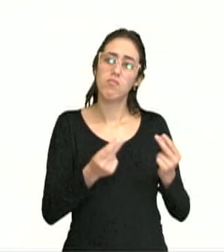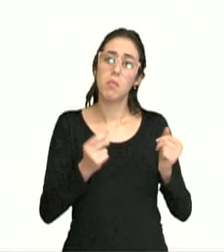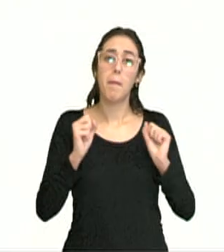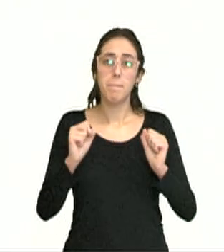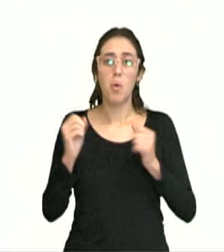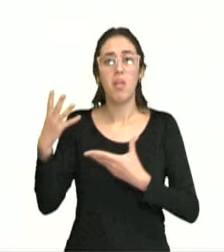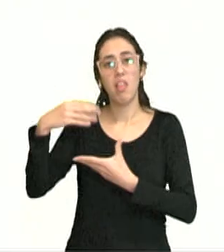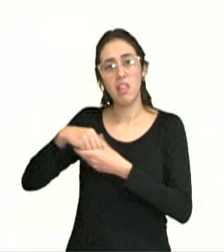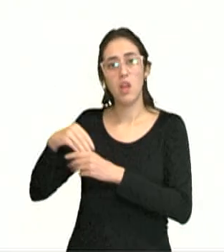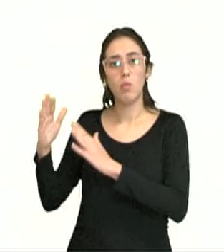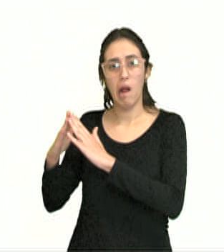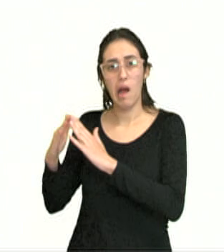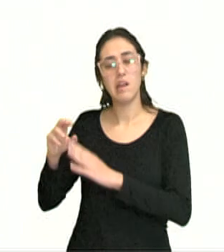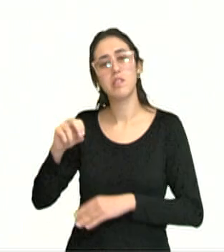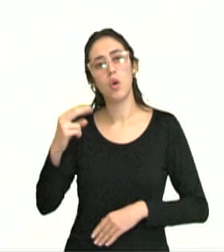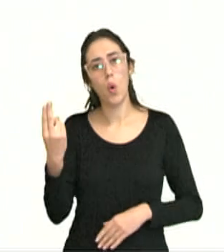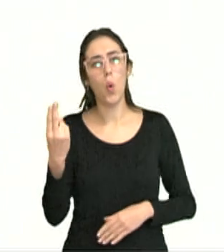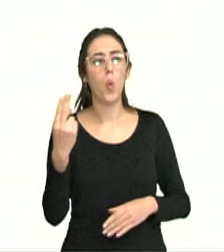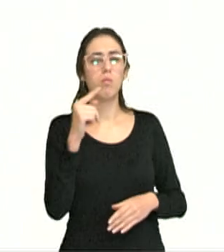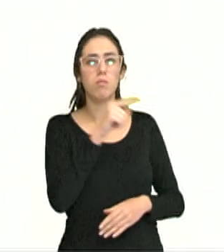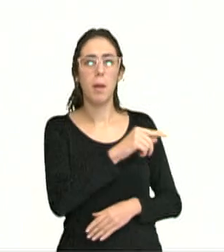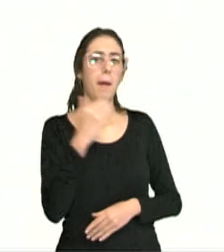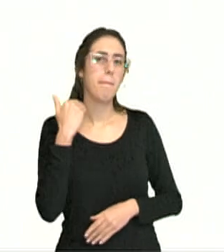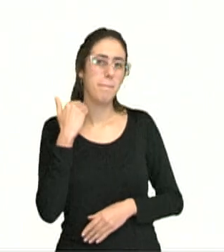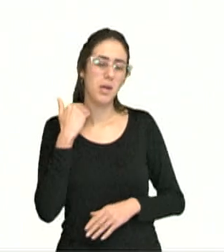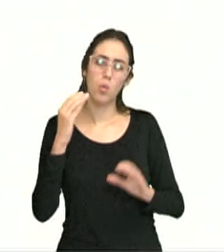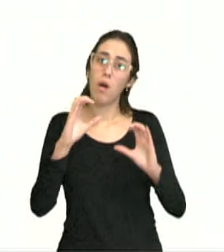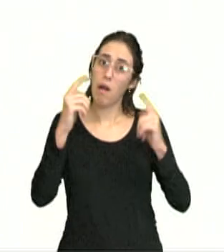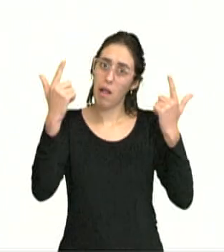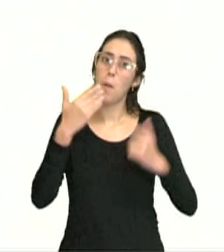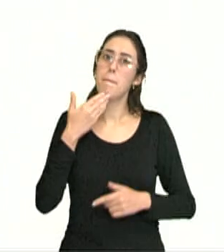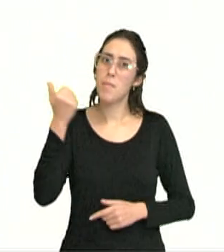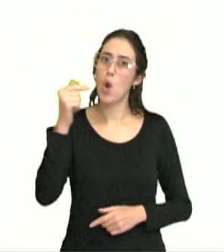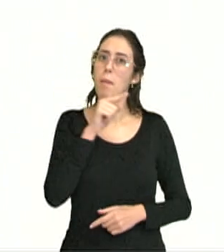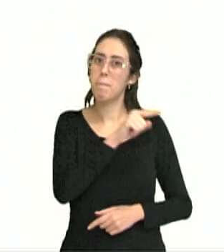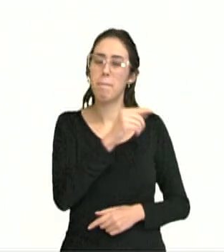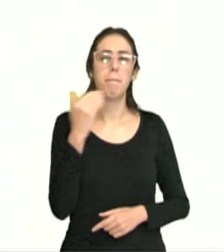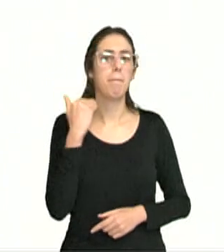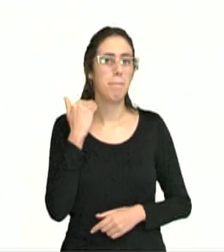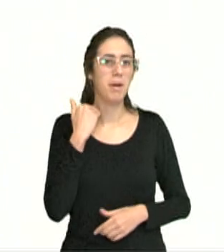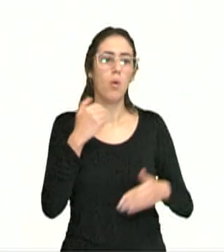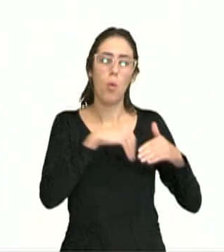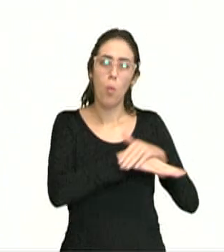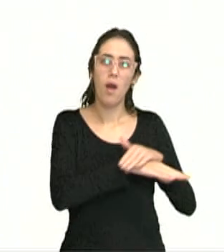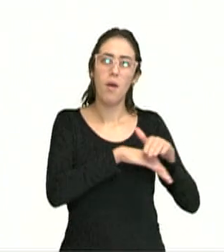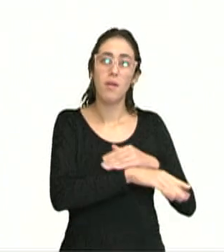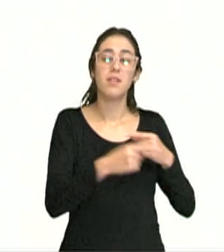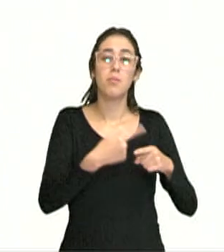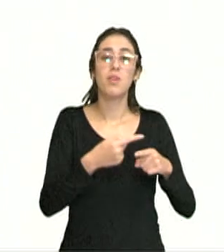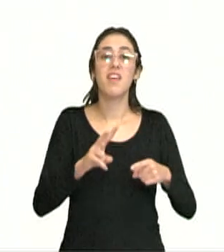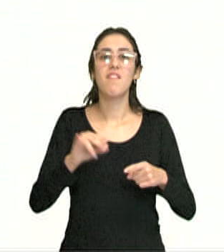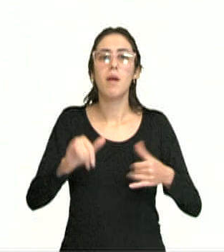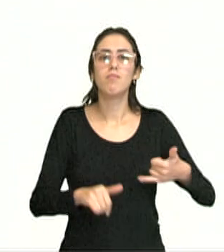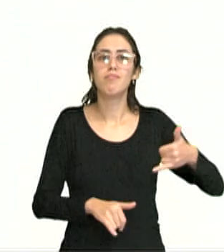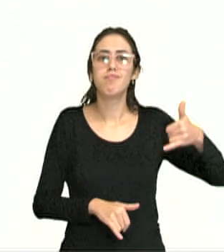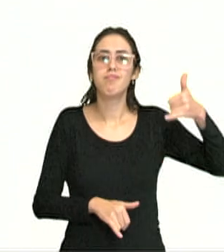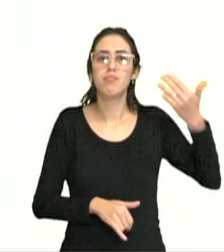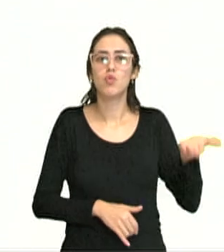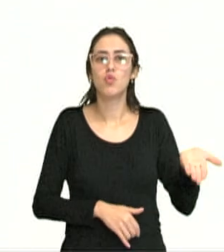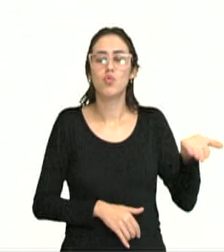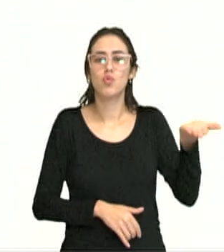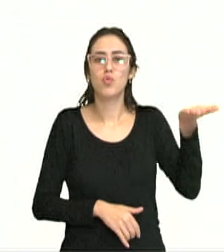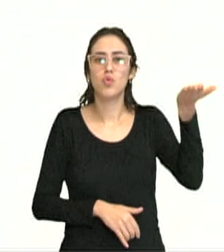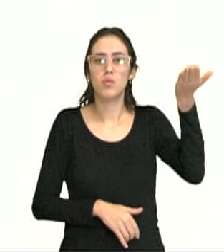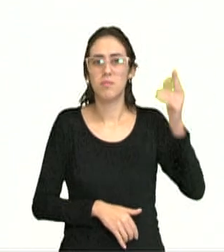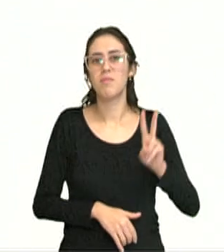casa ou dentro do investimento. Obviamente é melhor que você faça o investimento com a poupança, porque você vai ter um rendimento sobre aquele valor,